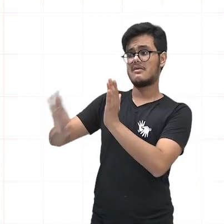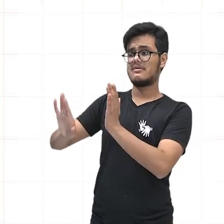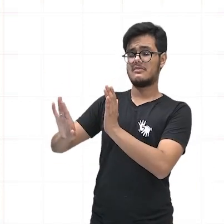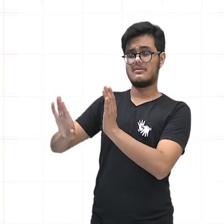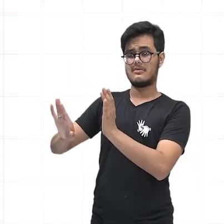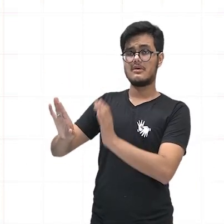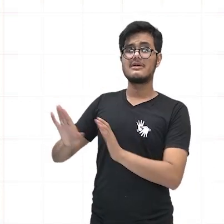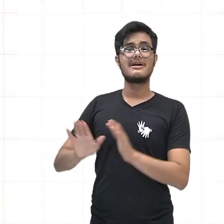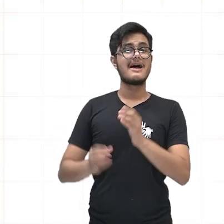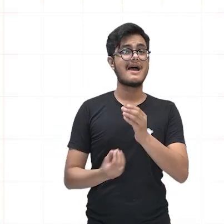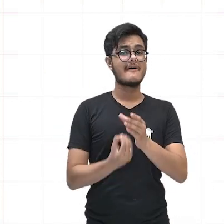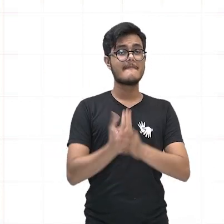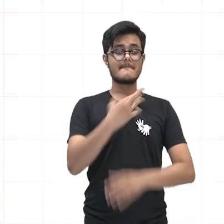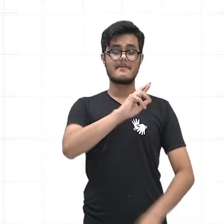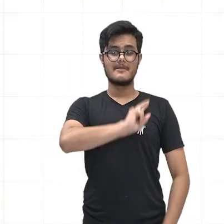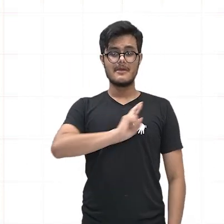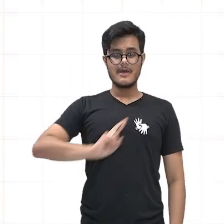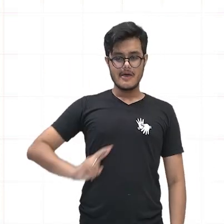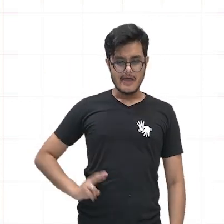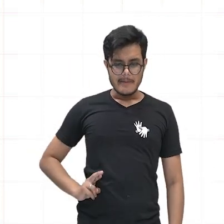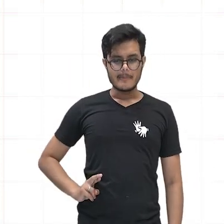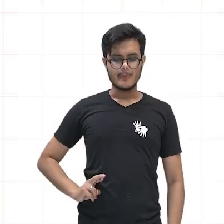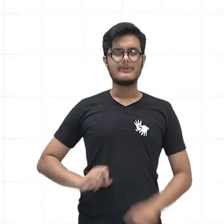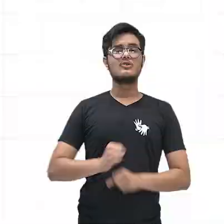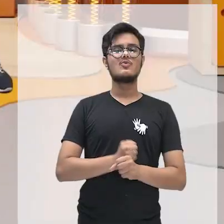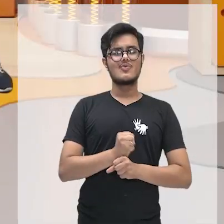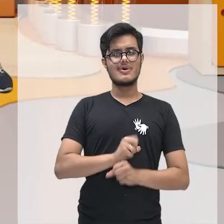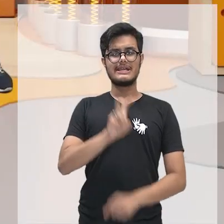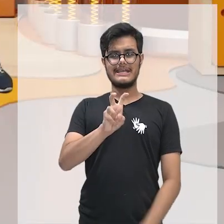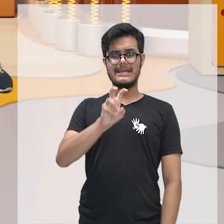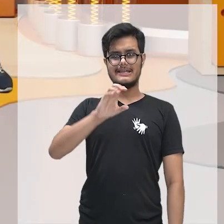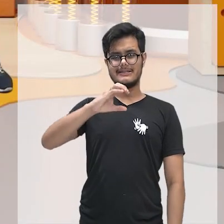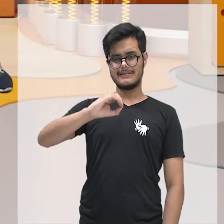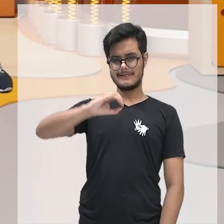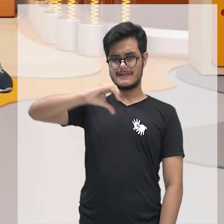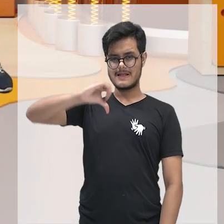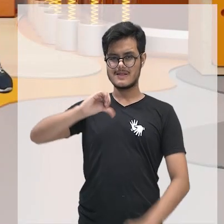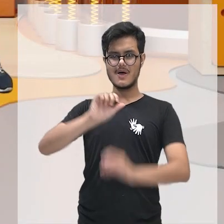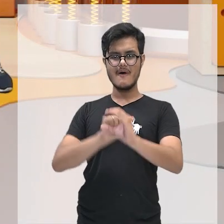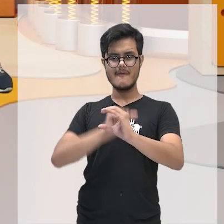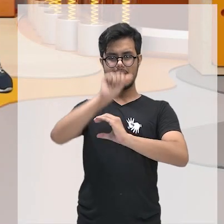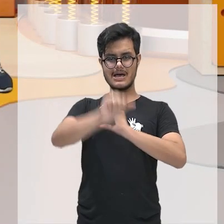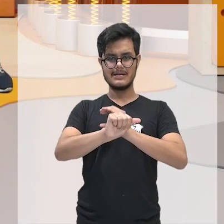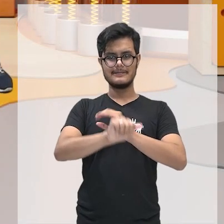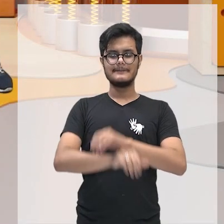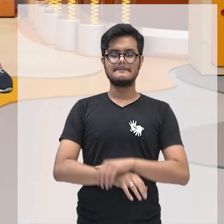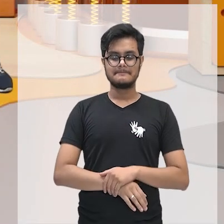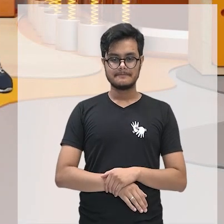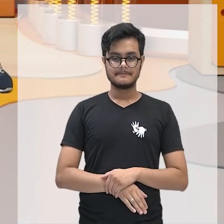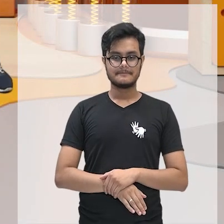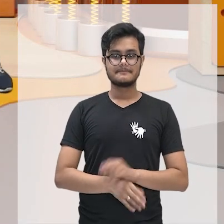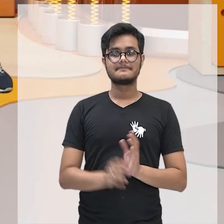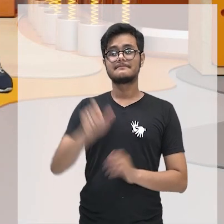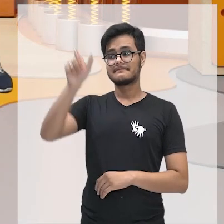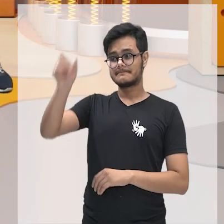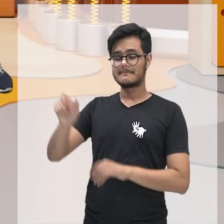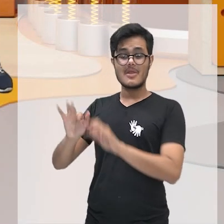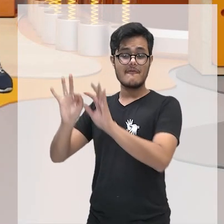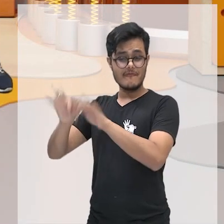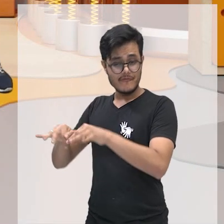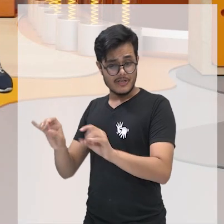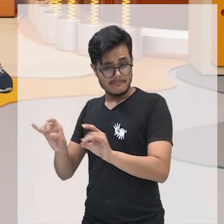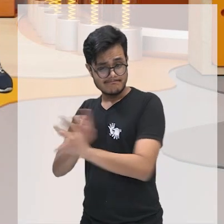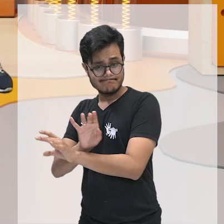República Romana em 509 antes de. crist tá Tarquino Soberbo foi o último rei de